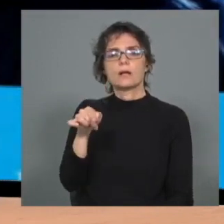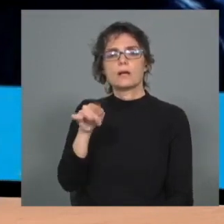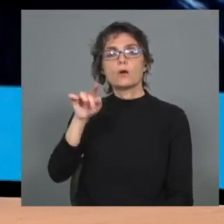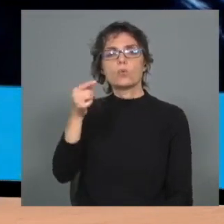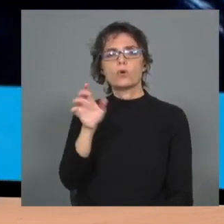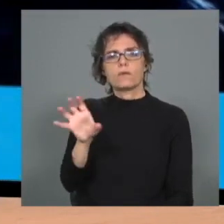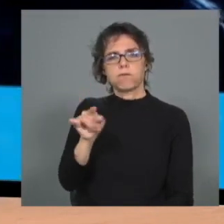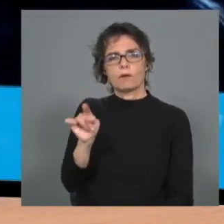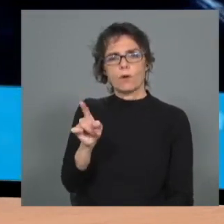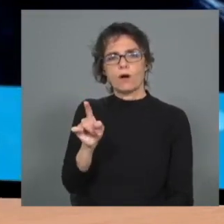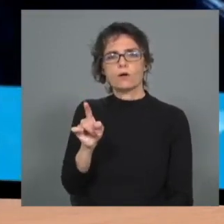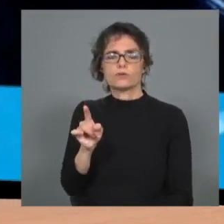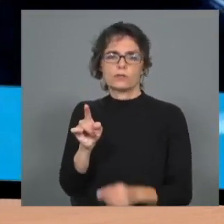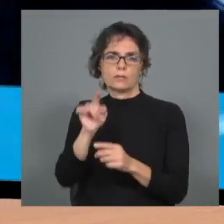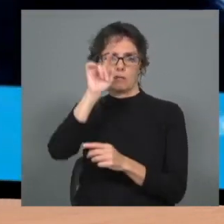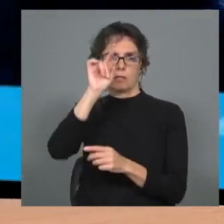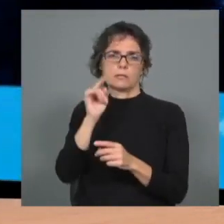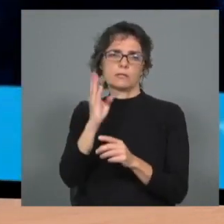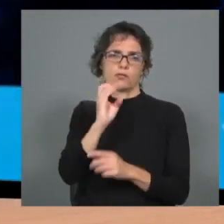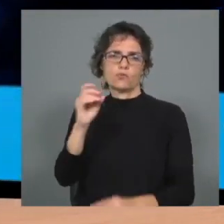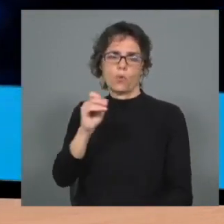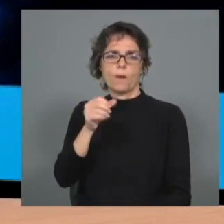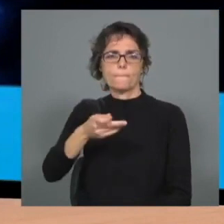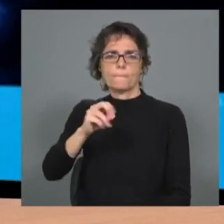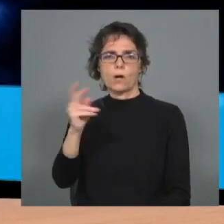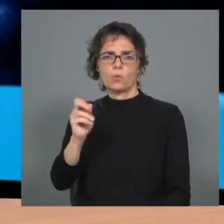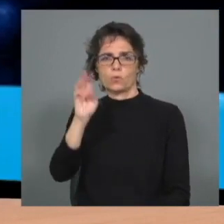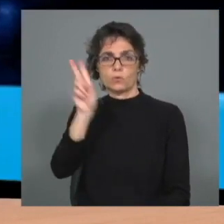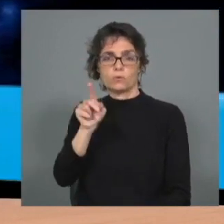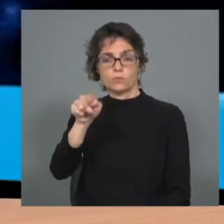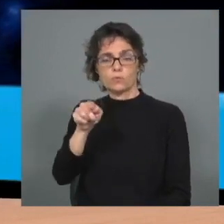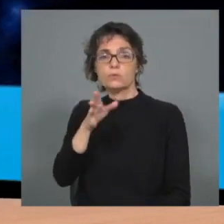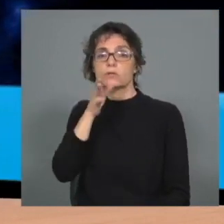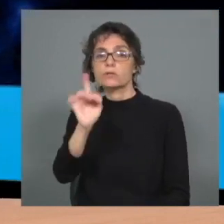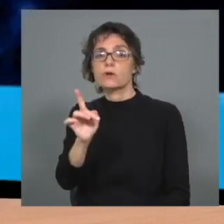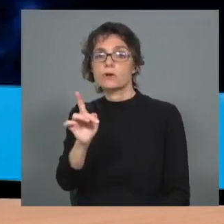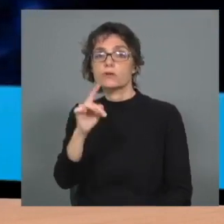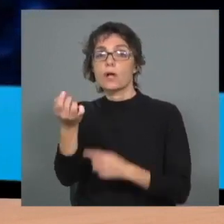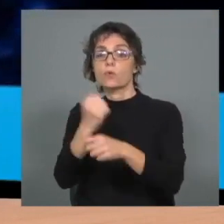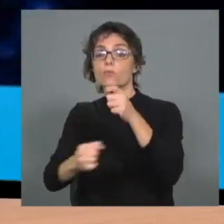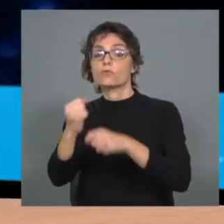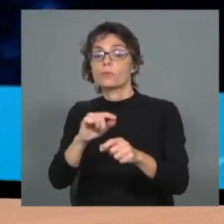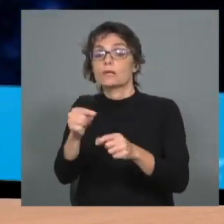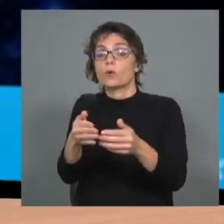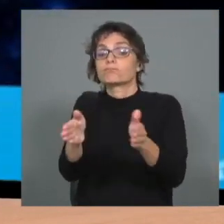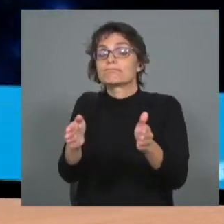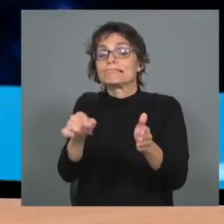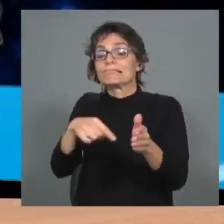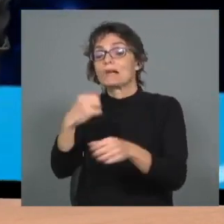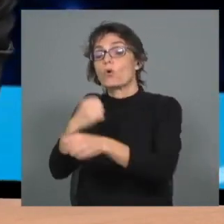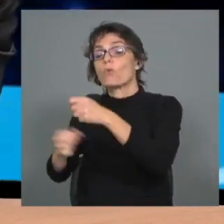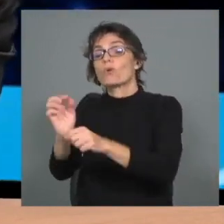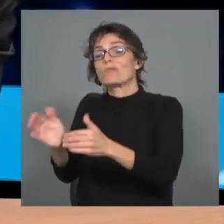do Wojtyla, não necessariamente de João Paulo II, que você tem uma série de movimentos, alguns abertos ao diálogo, uns que vão interpretar